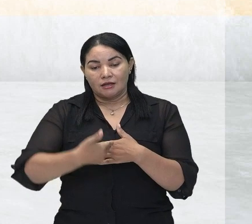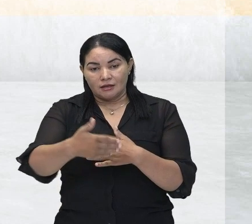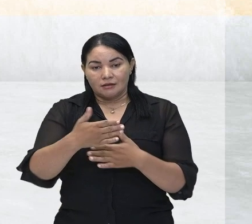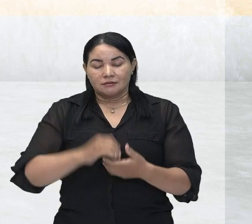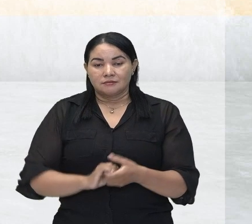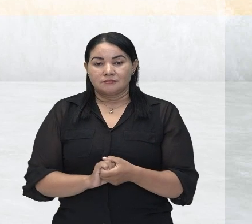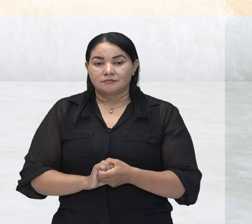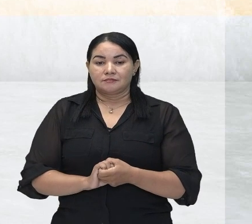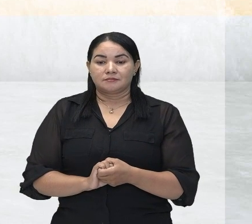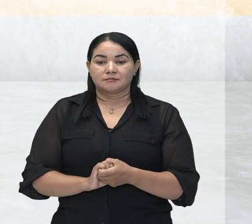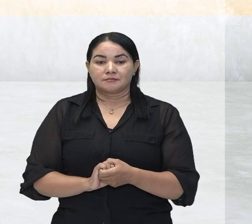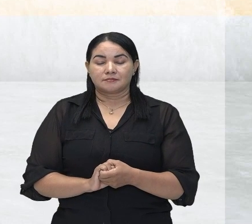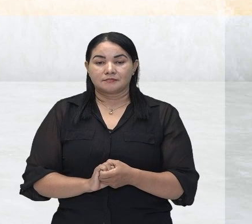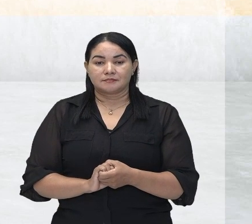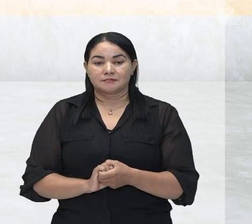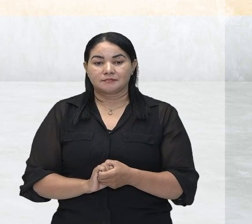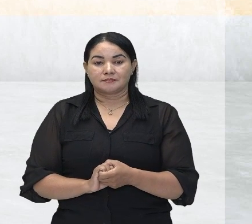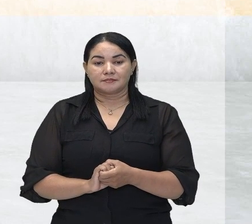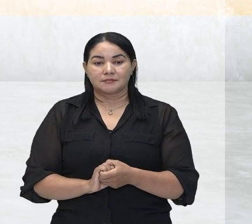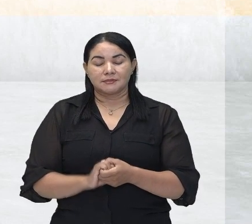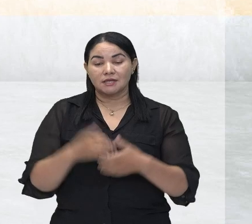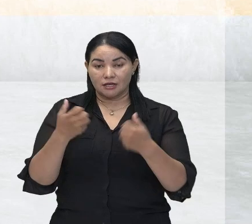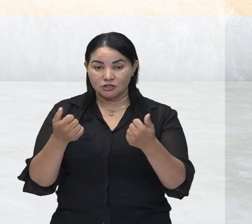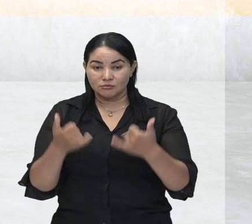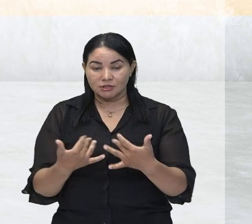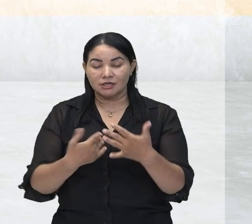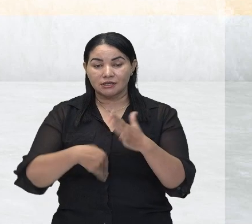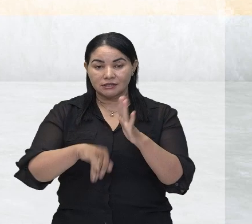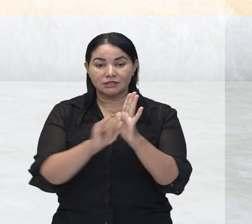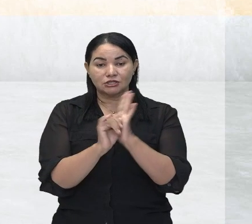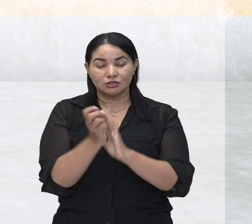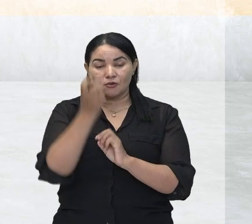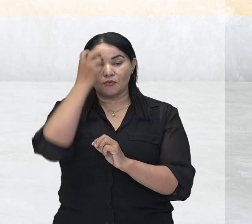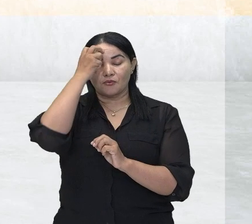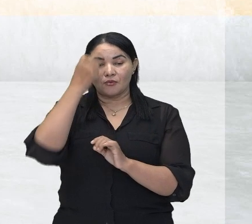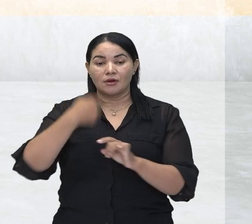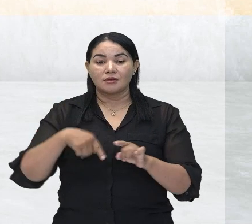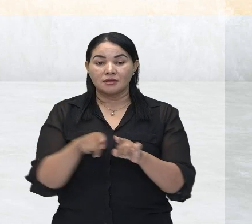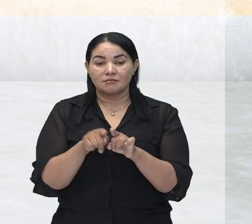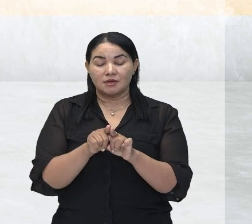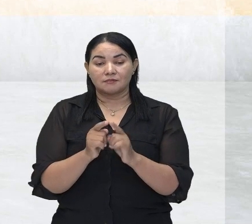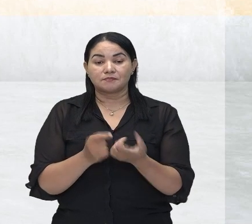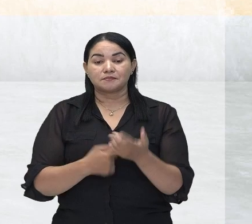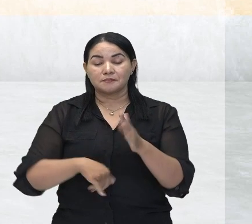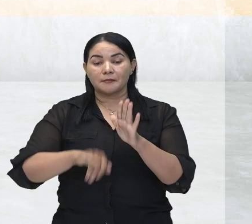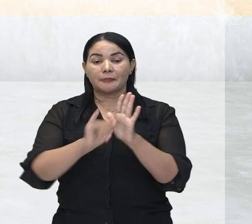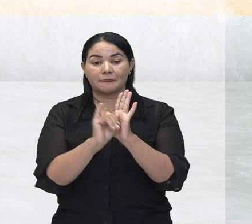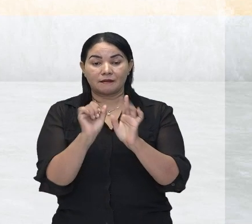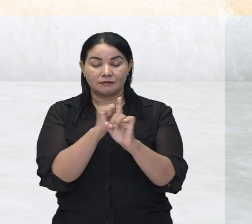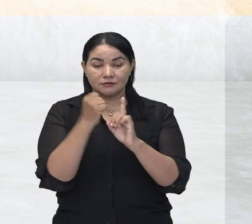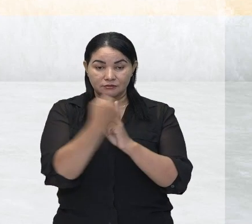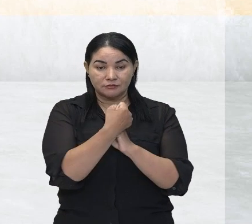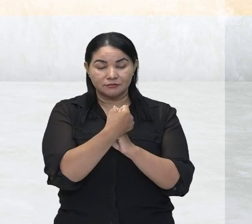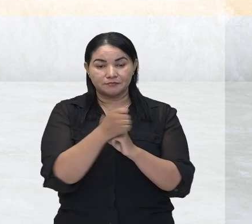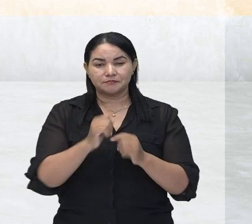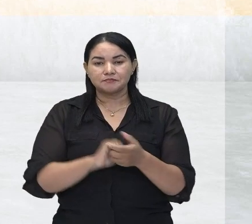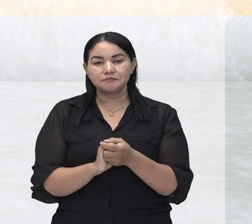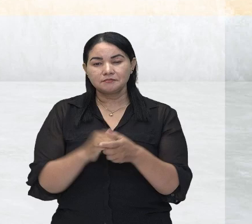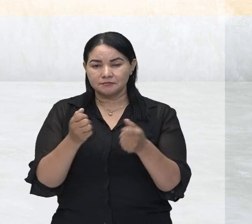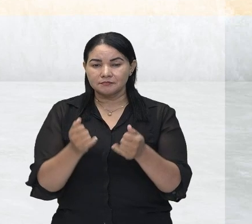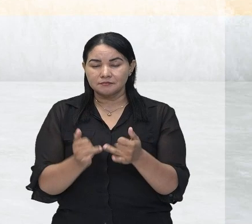mais, que nós estamos falando de identidade cultural e nós falamos de identidade social também,